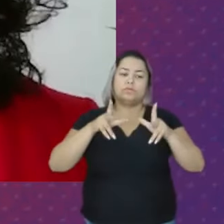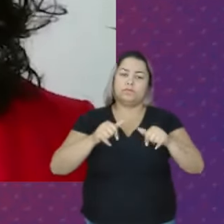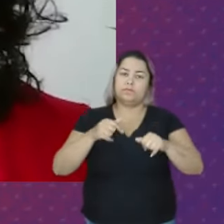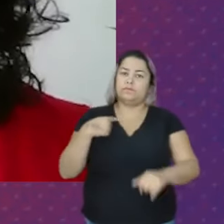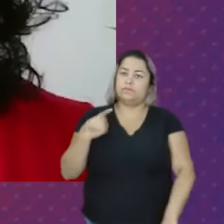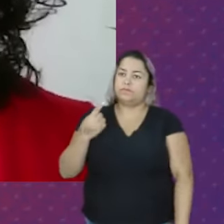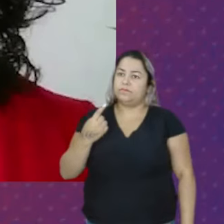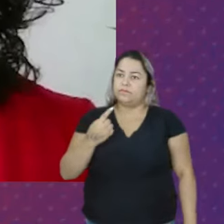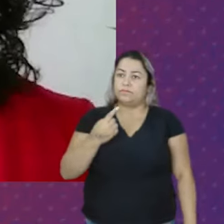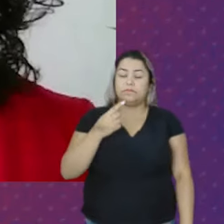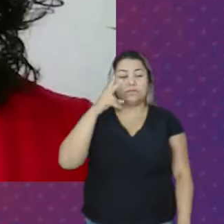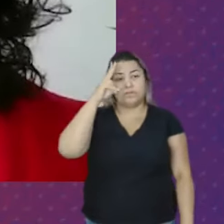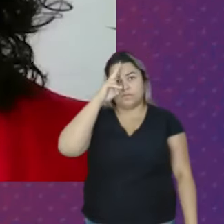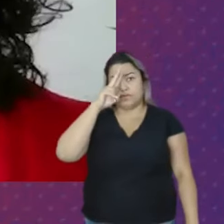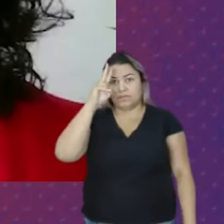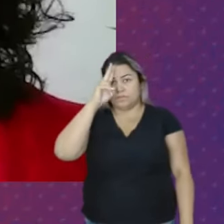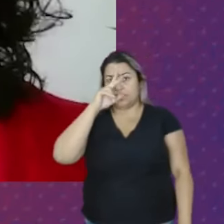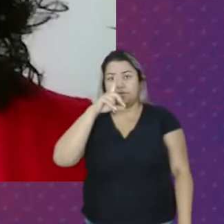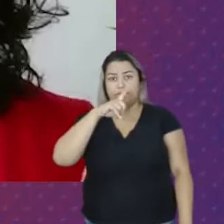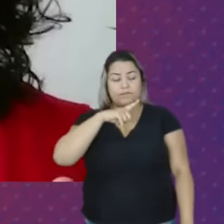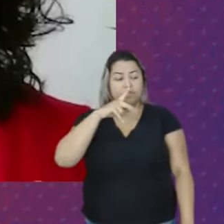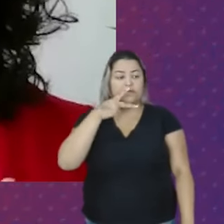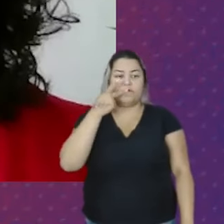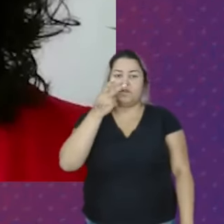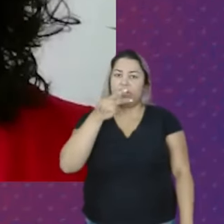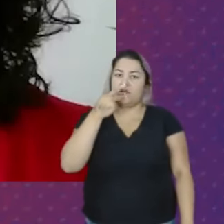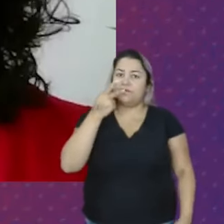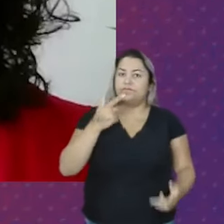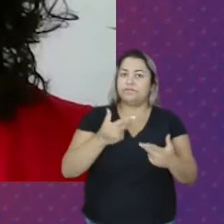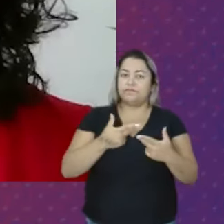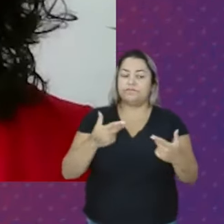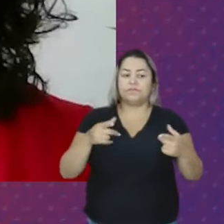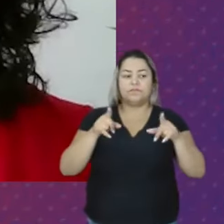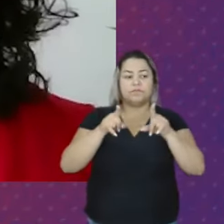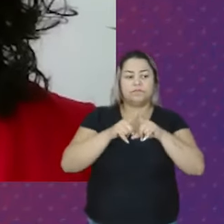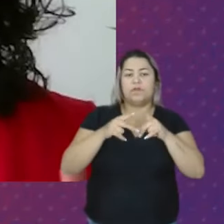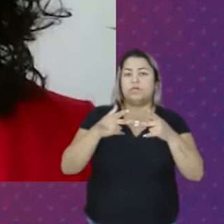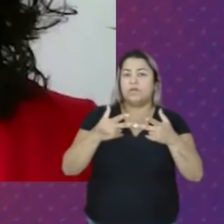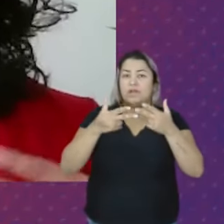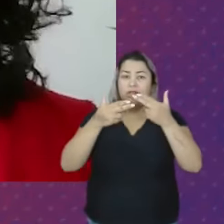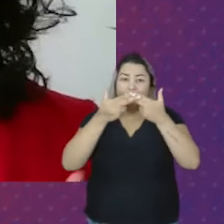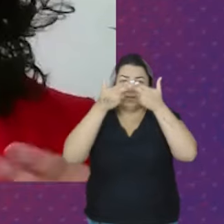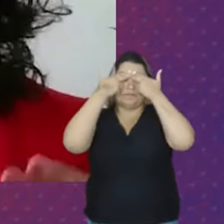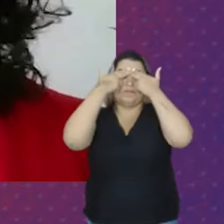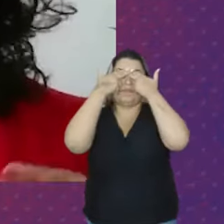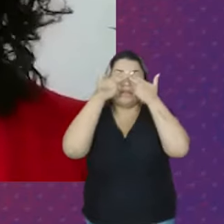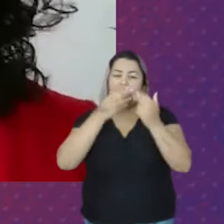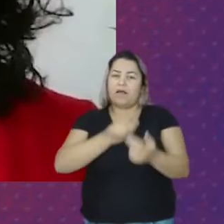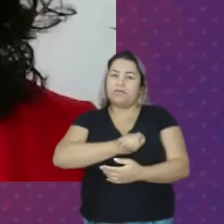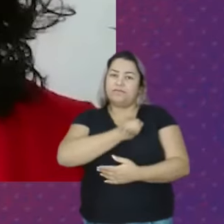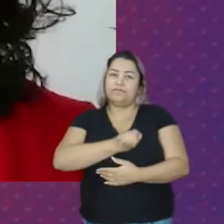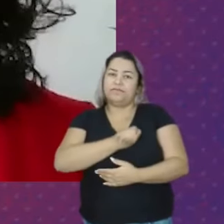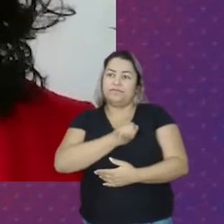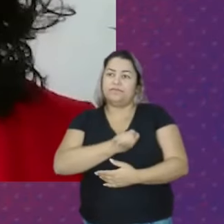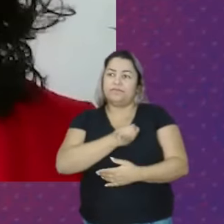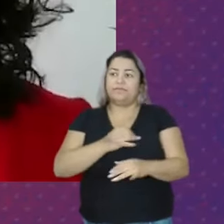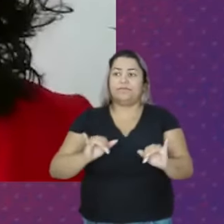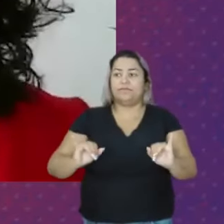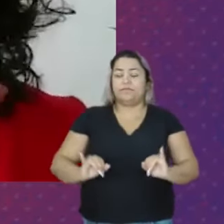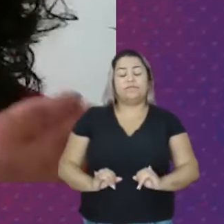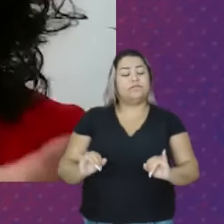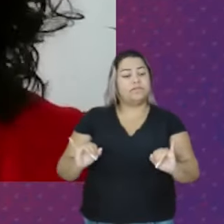gente lembra e tem que contar uma situação traumática vivida, o sofrimento que a gente tem é